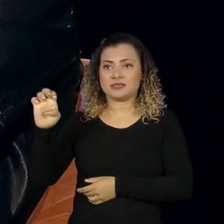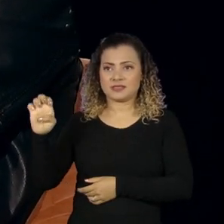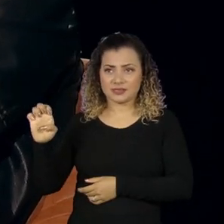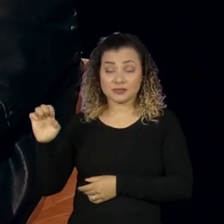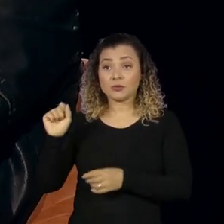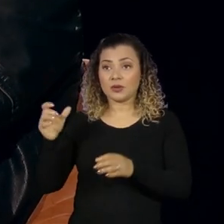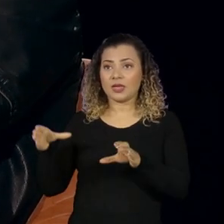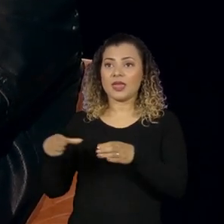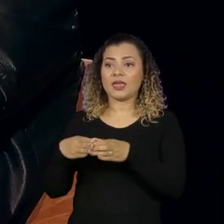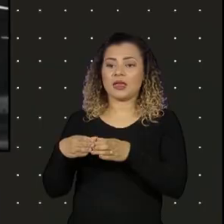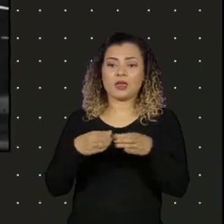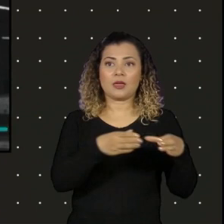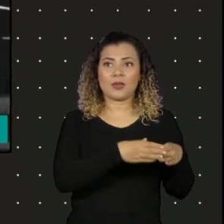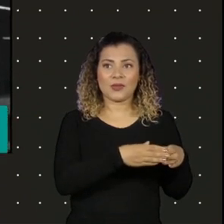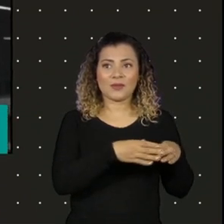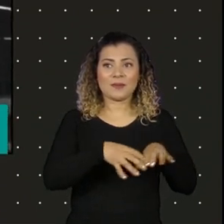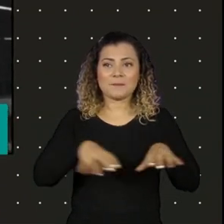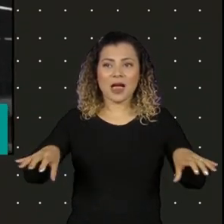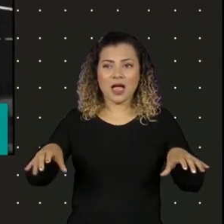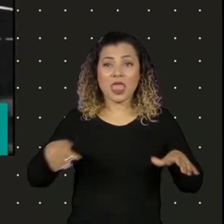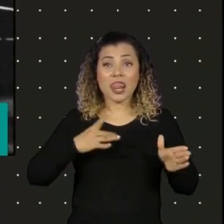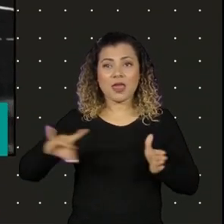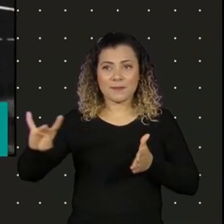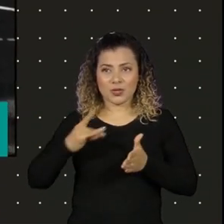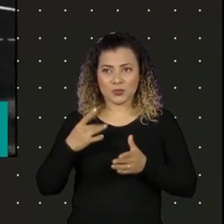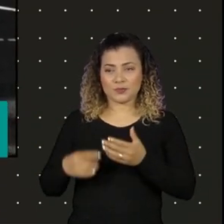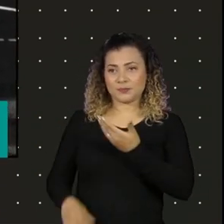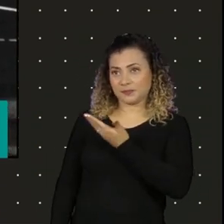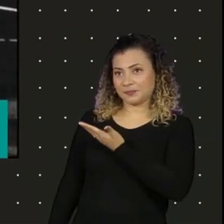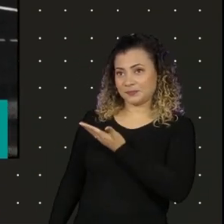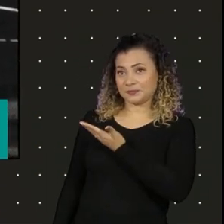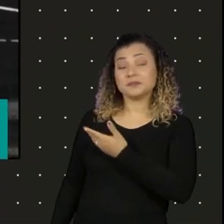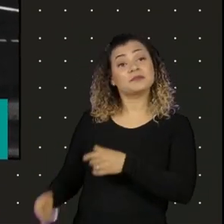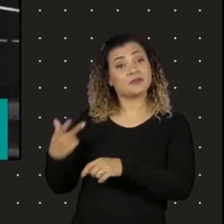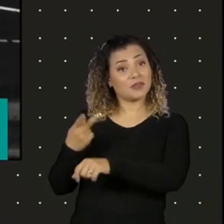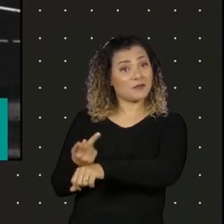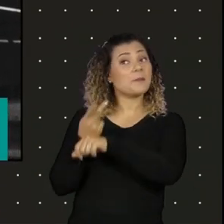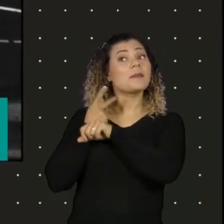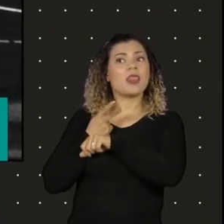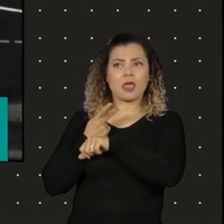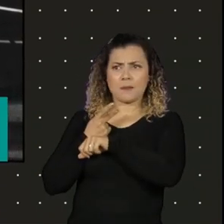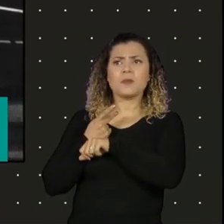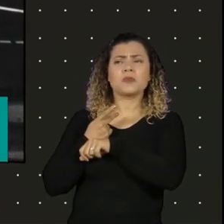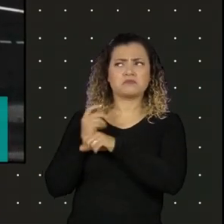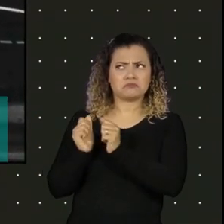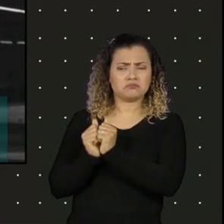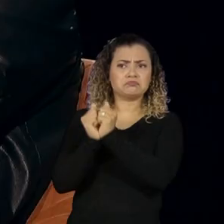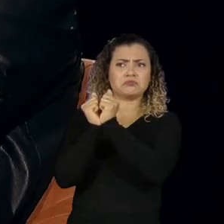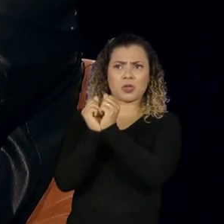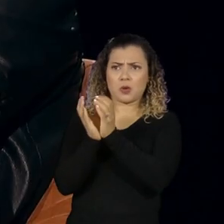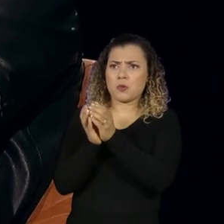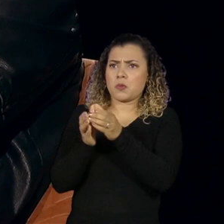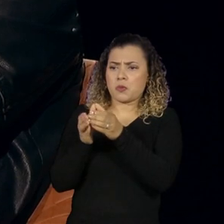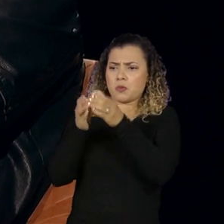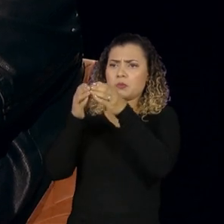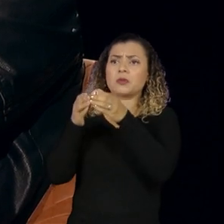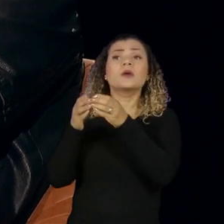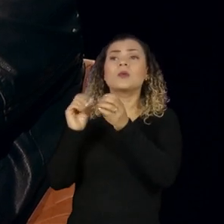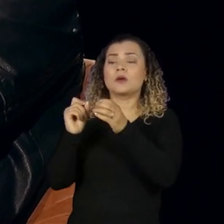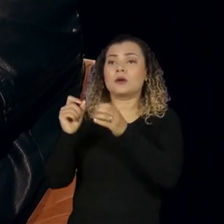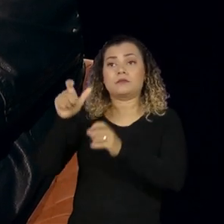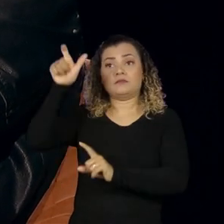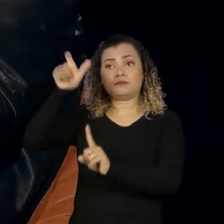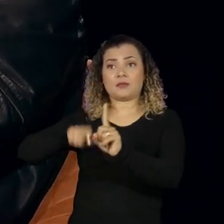do Nigel Williams, que é um autor inglês. Ele ganhou, acho que, prêmio aqui, não sei se foi o troféu Molière, pela interpretação